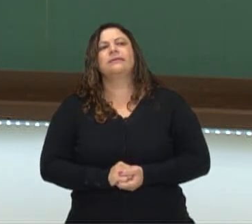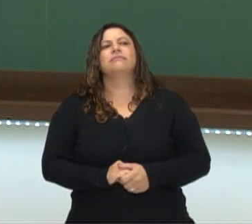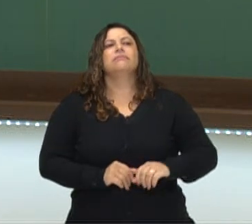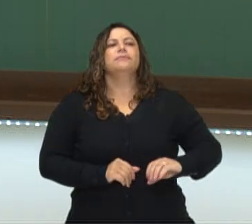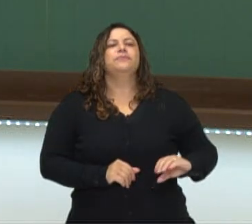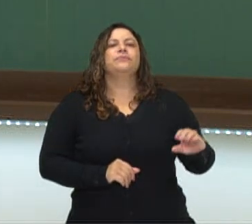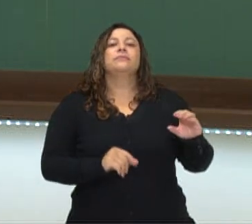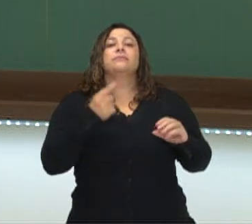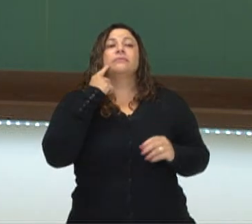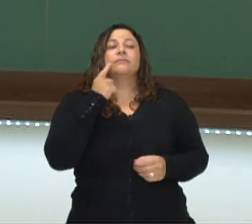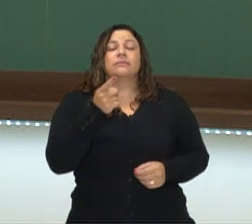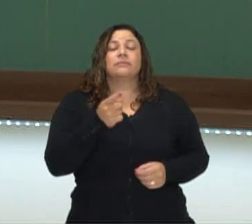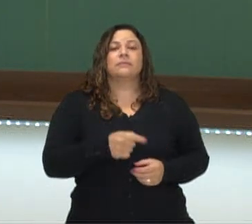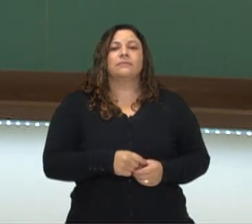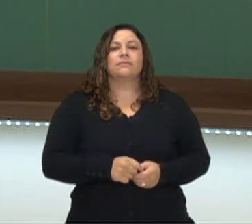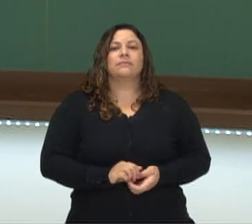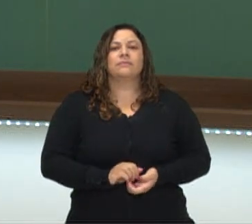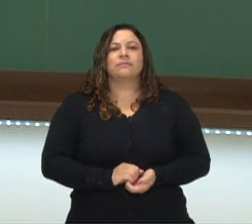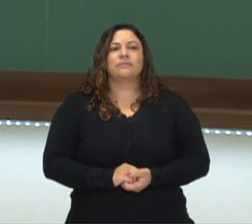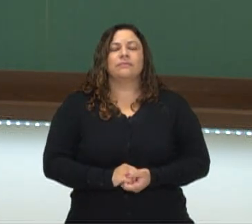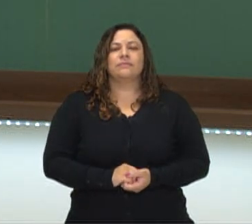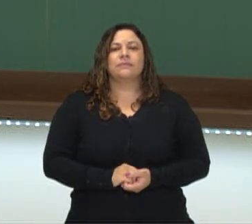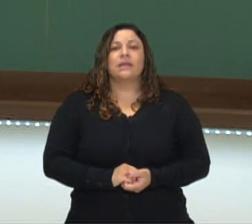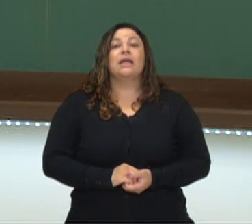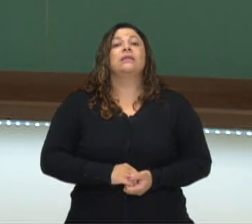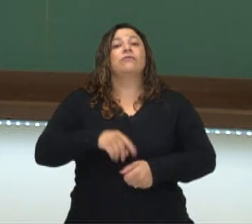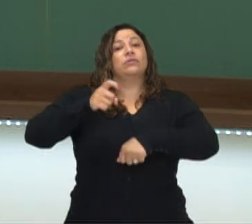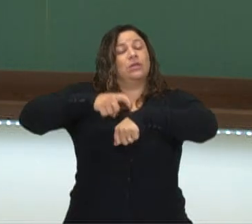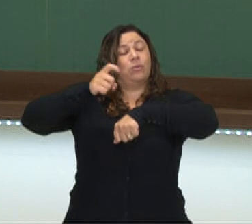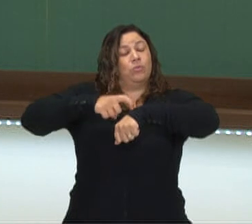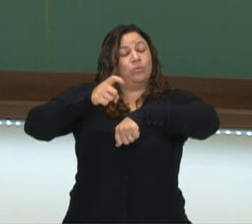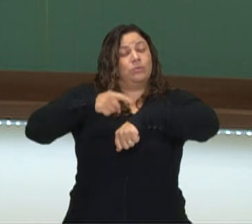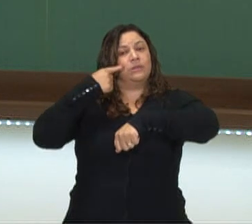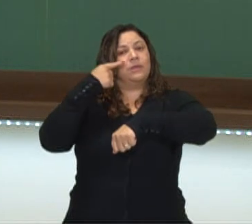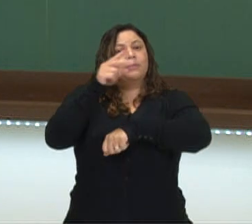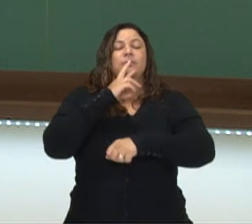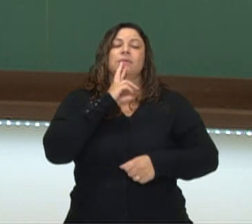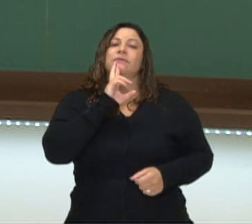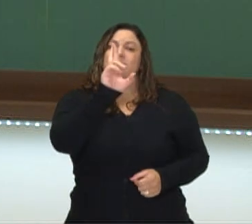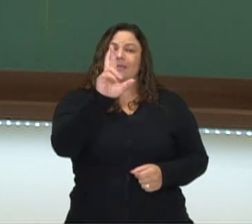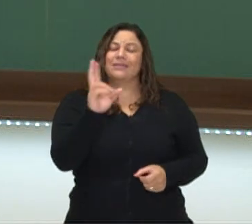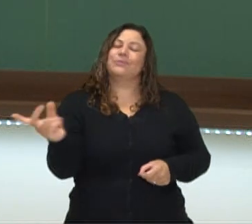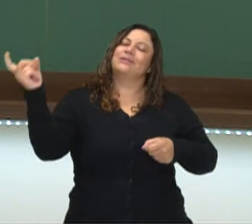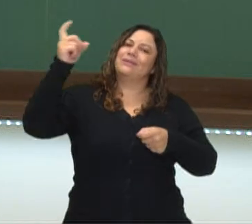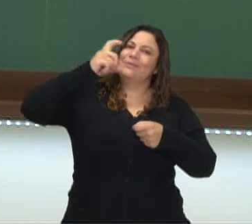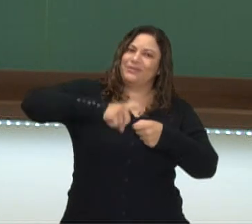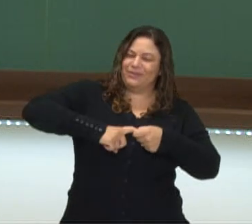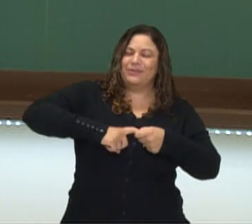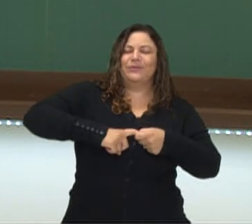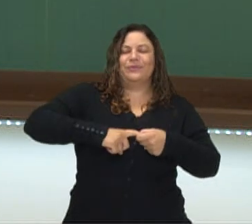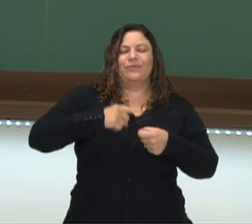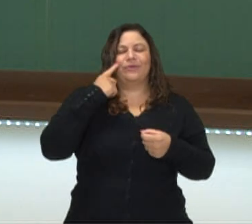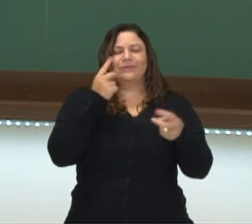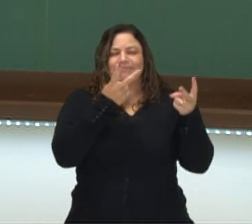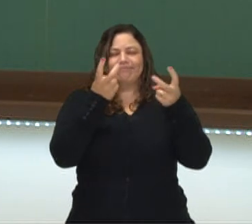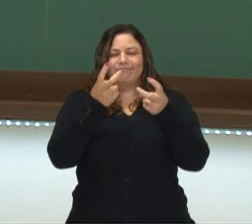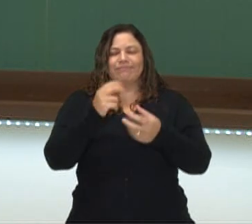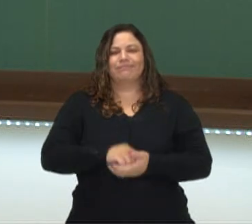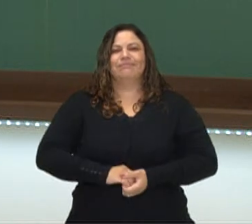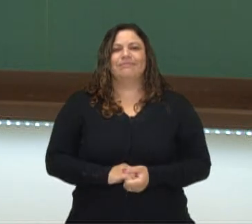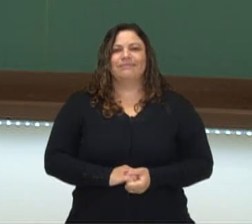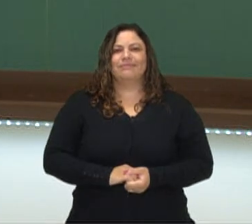misturas? Você faz? Então eu vou te dar um tempinho para você resolver e a gente já volta para ver como que ficou,